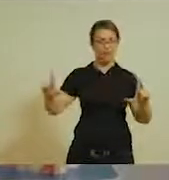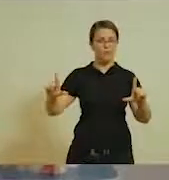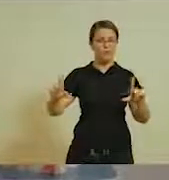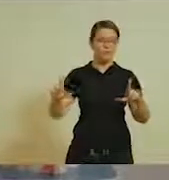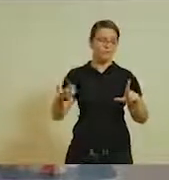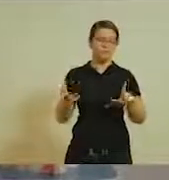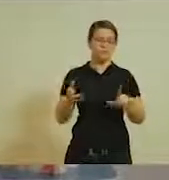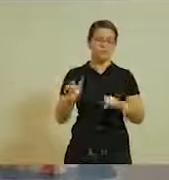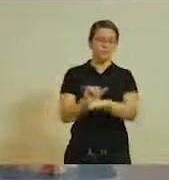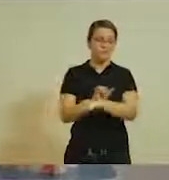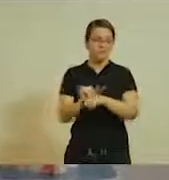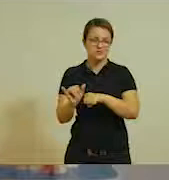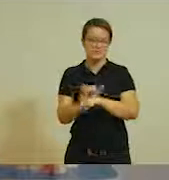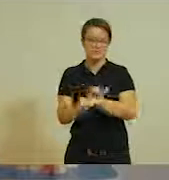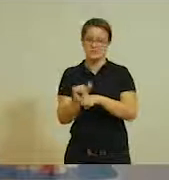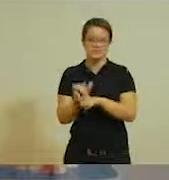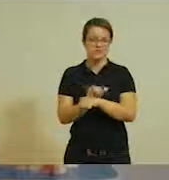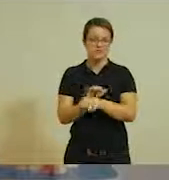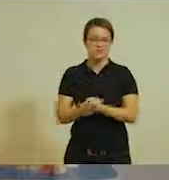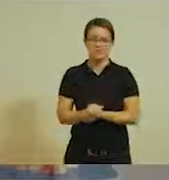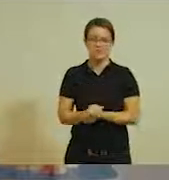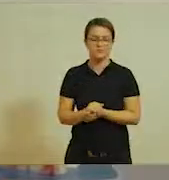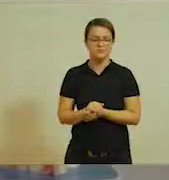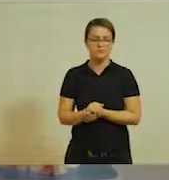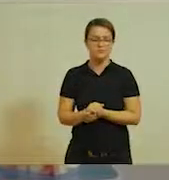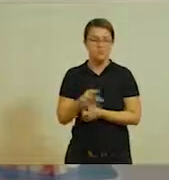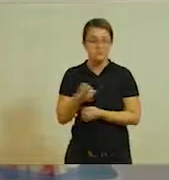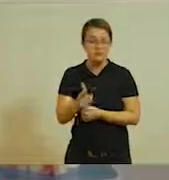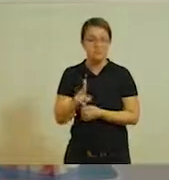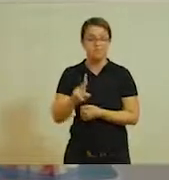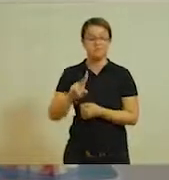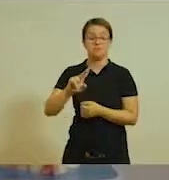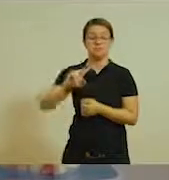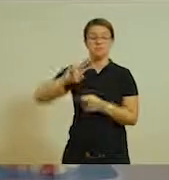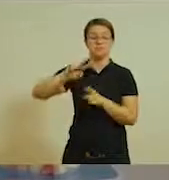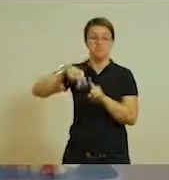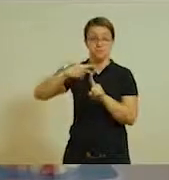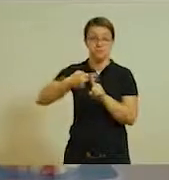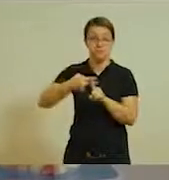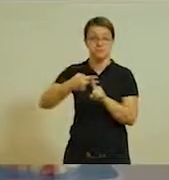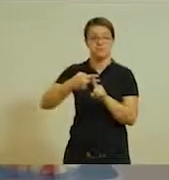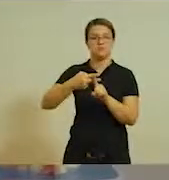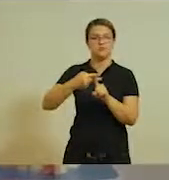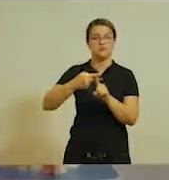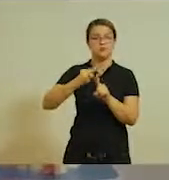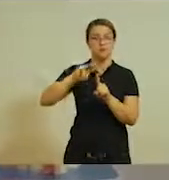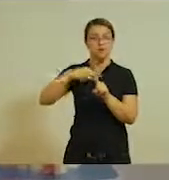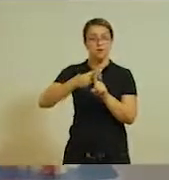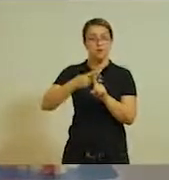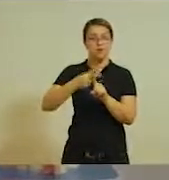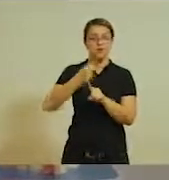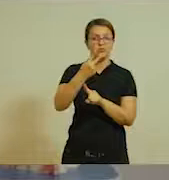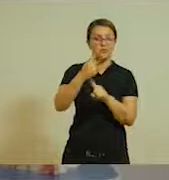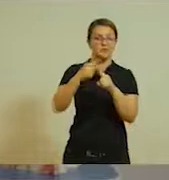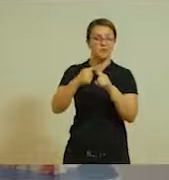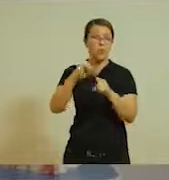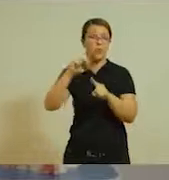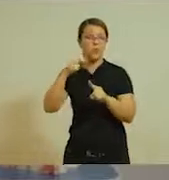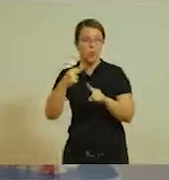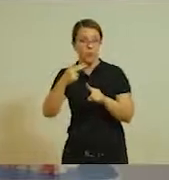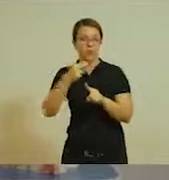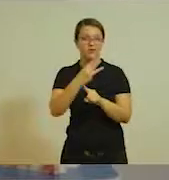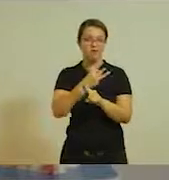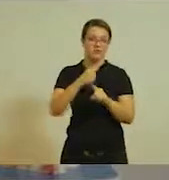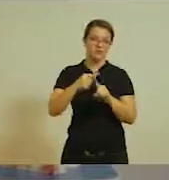de várias formas. Sempre multiplicando pelo número 2 ou pelo número 3, tá bom?